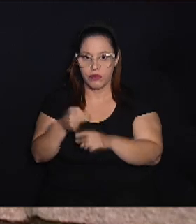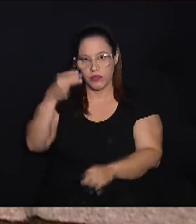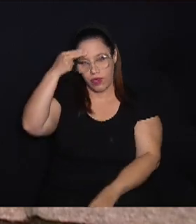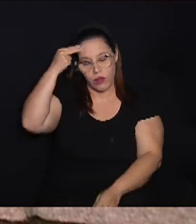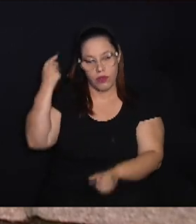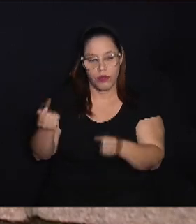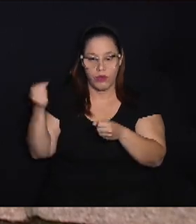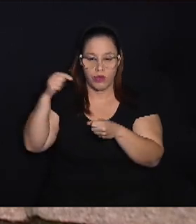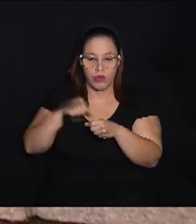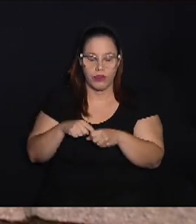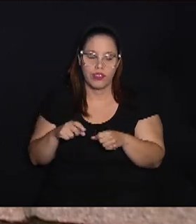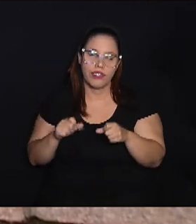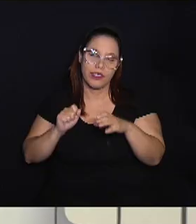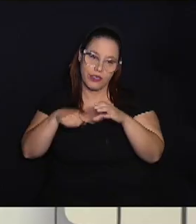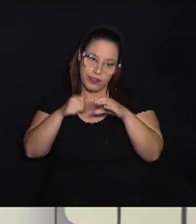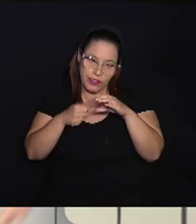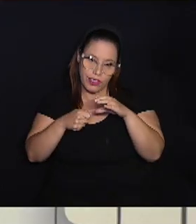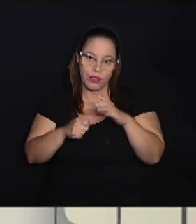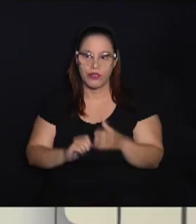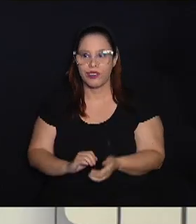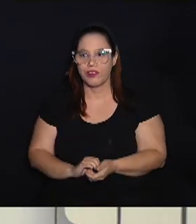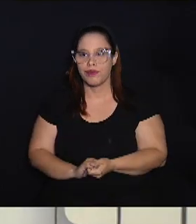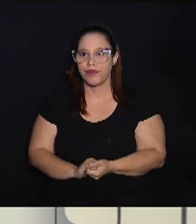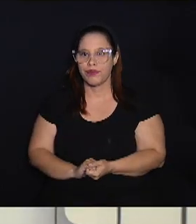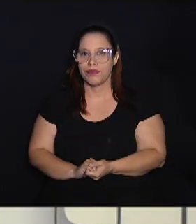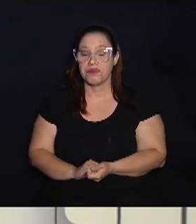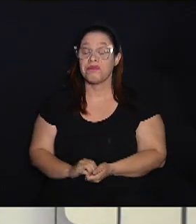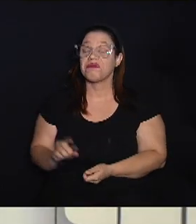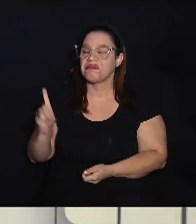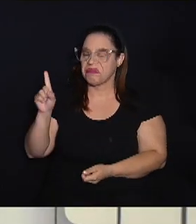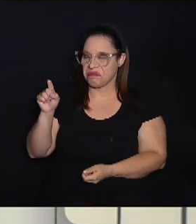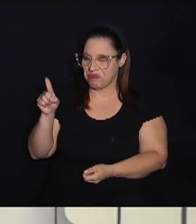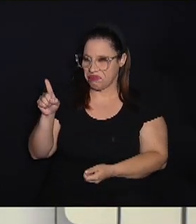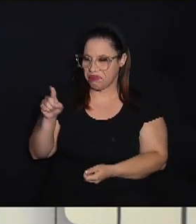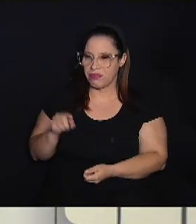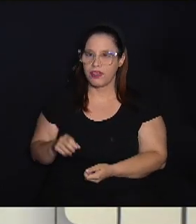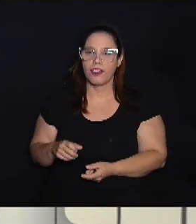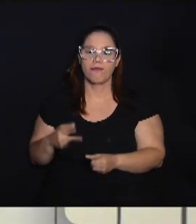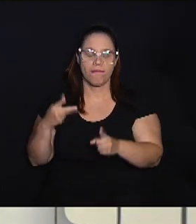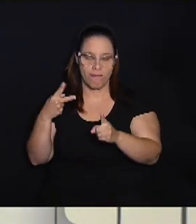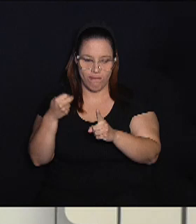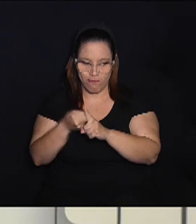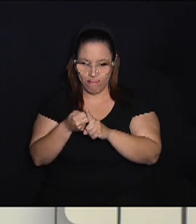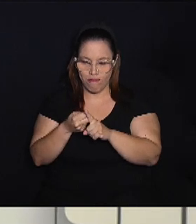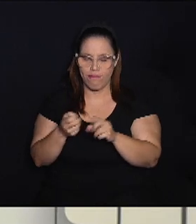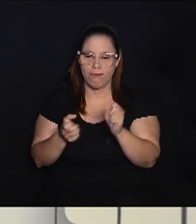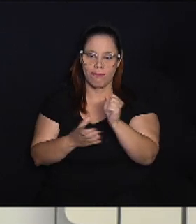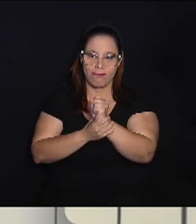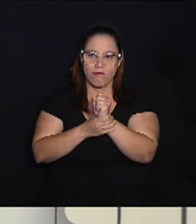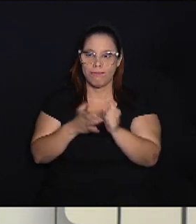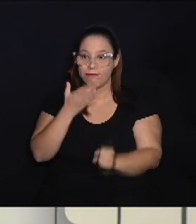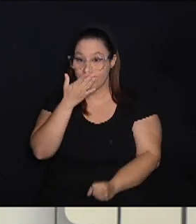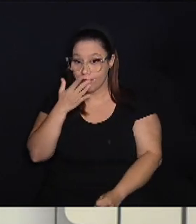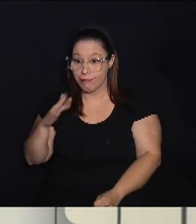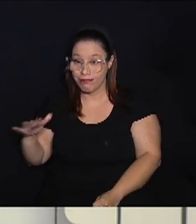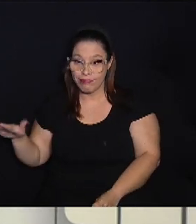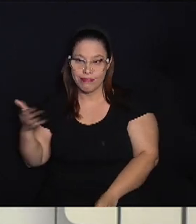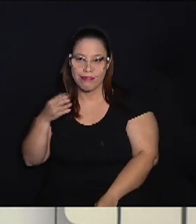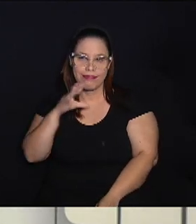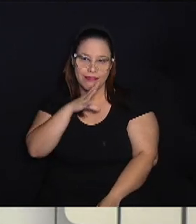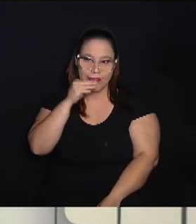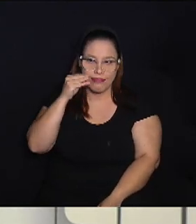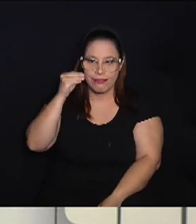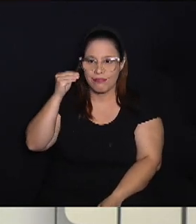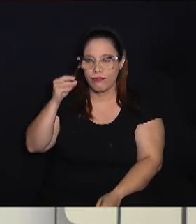com você aí no estúdio. É isso, Rafa. Vamos proteger nossas crianças e adolescentes em